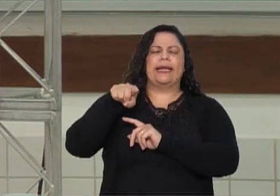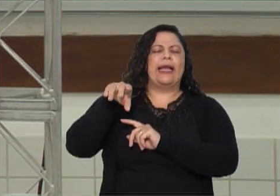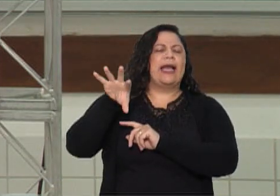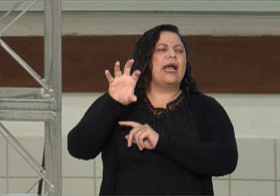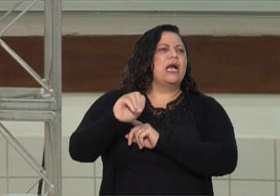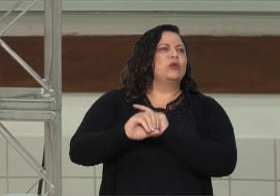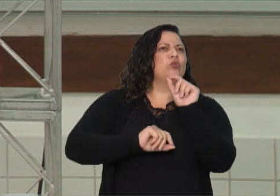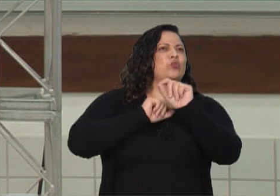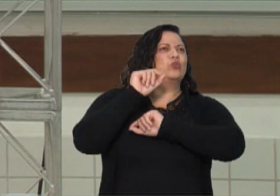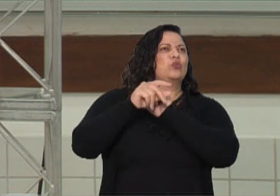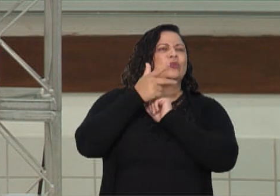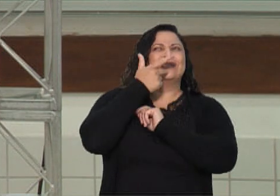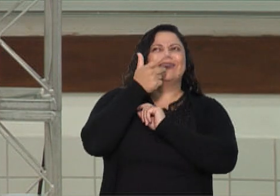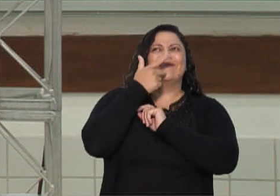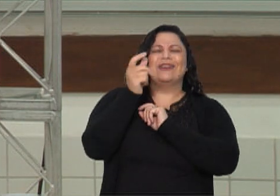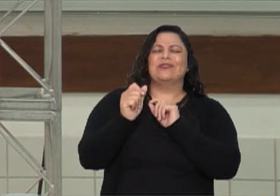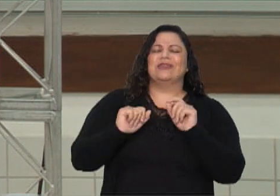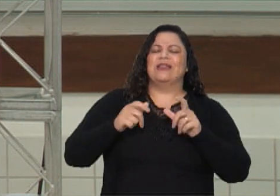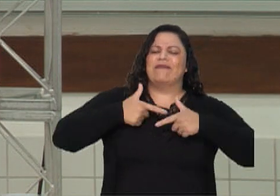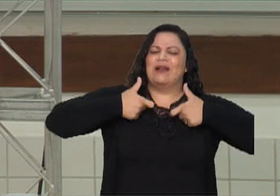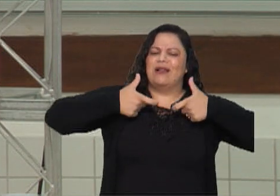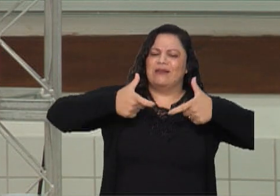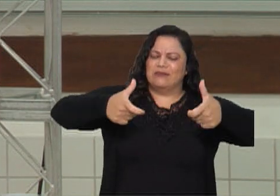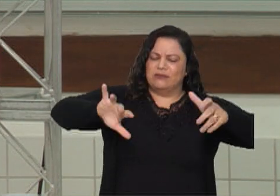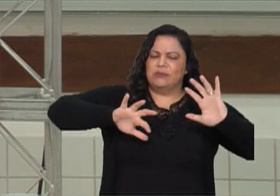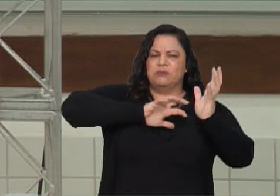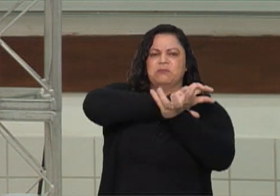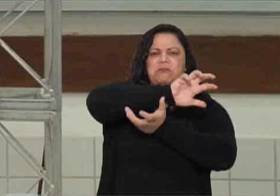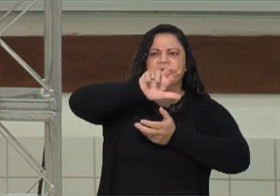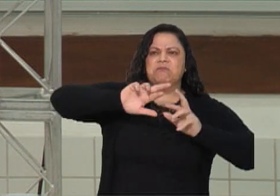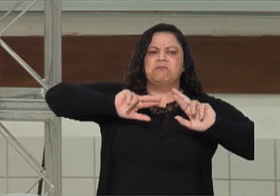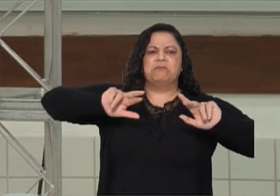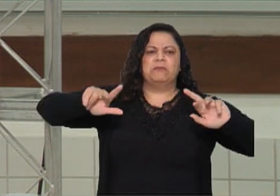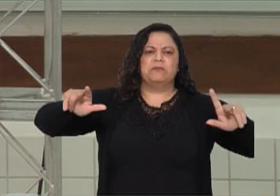sobre guerra, né? Sobre